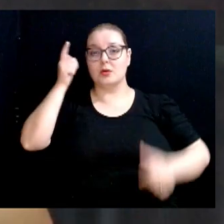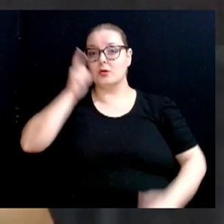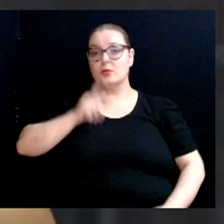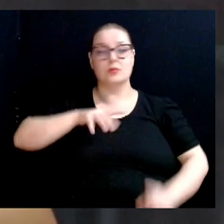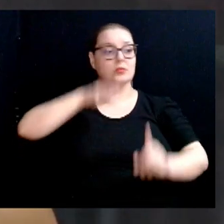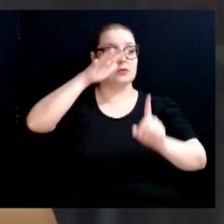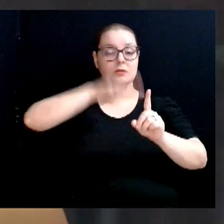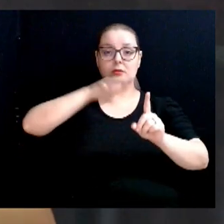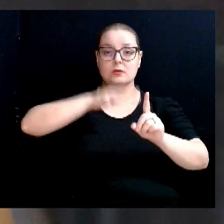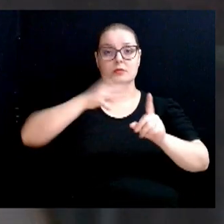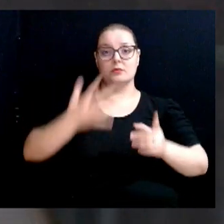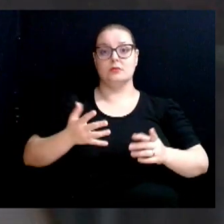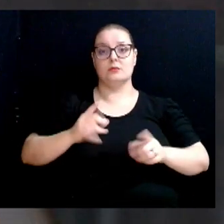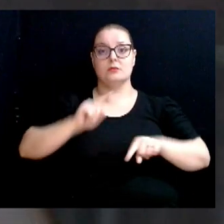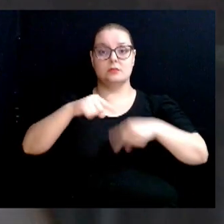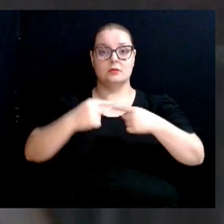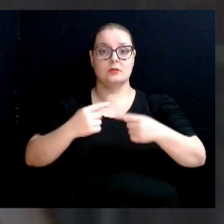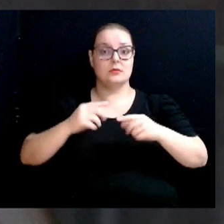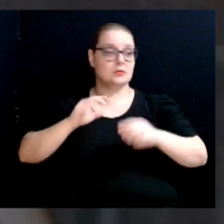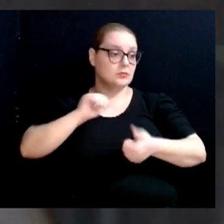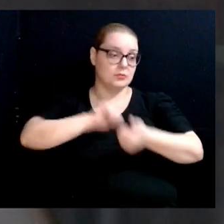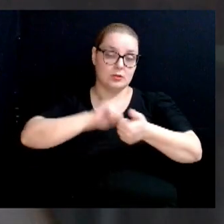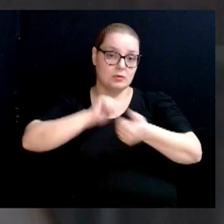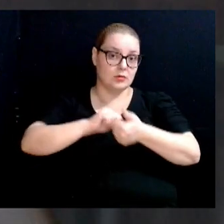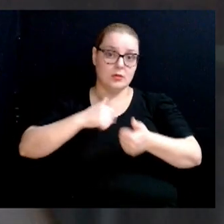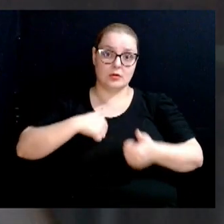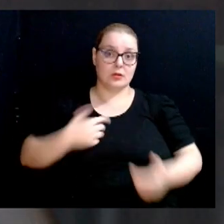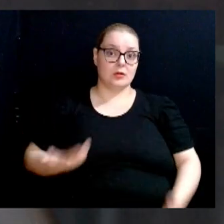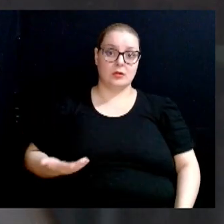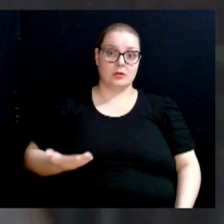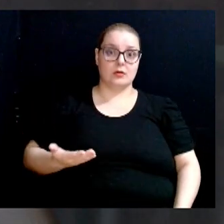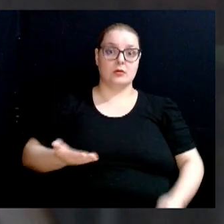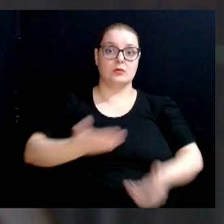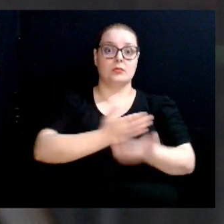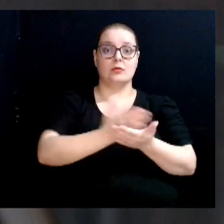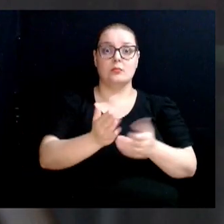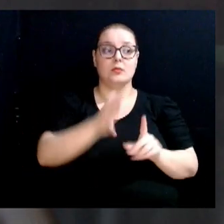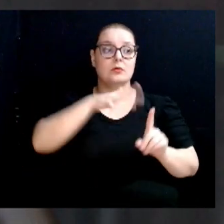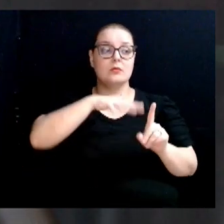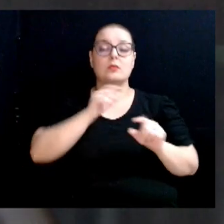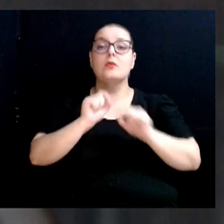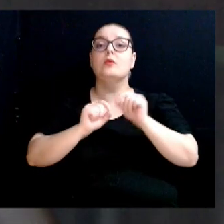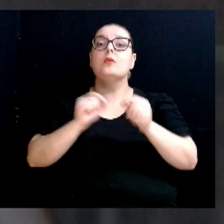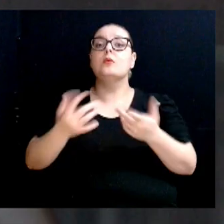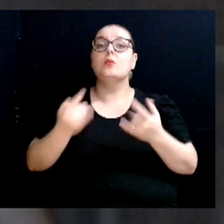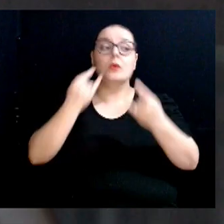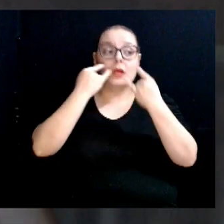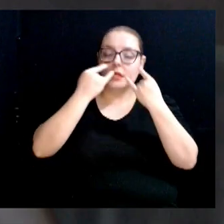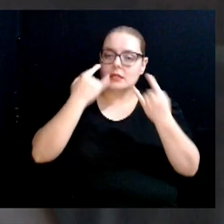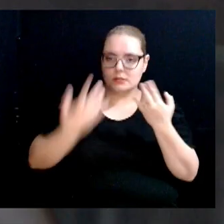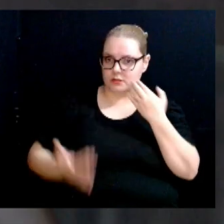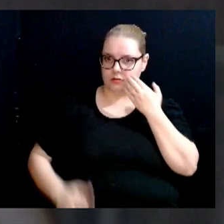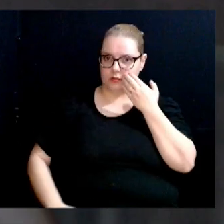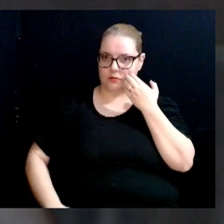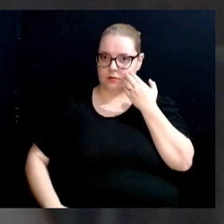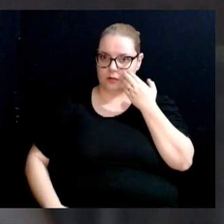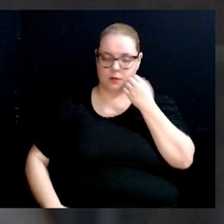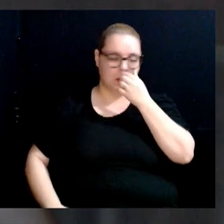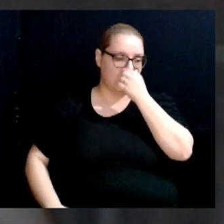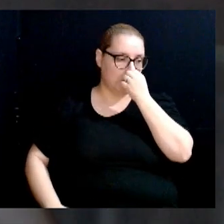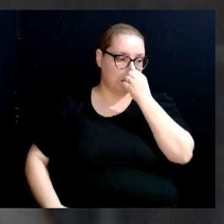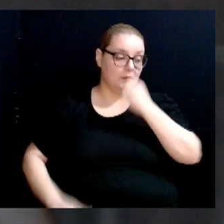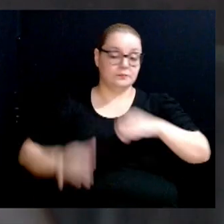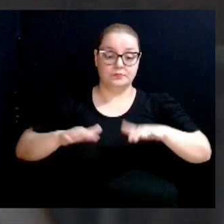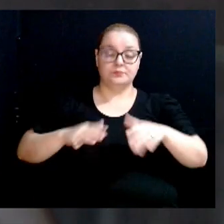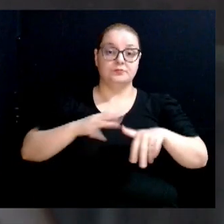esfera dele, de qualidades que no começo eu admirava. Então, assim, o que é esse interesse? Às vezes vai ter o paciente que vai falar é o